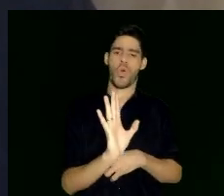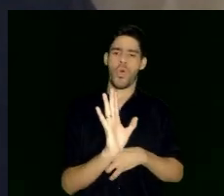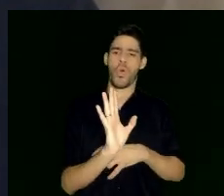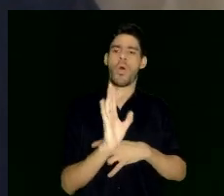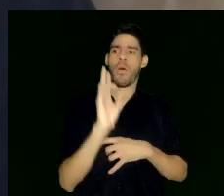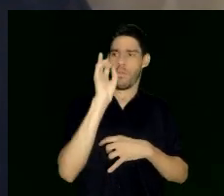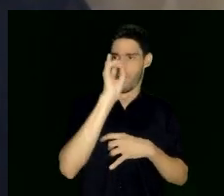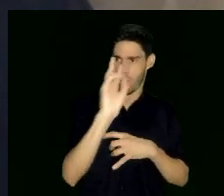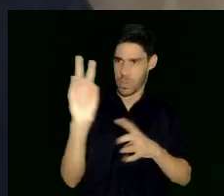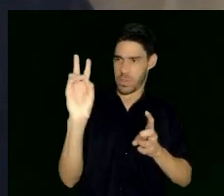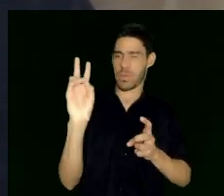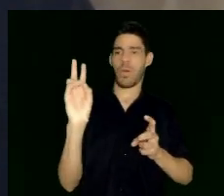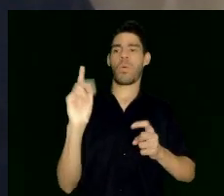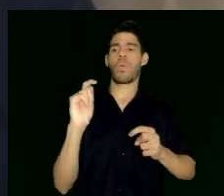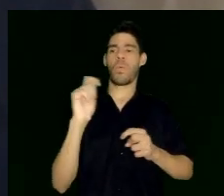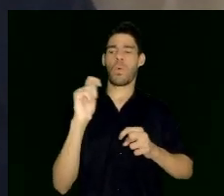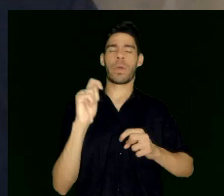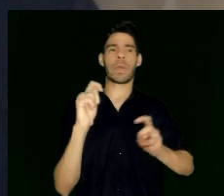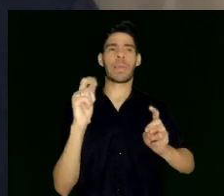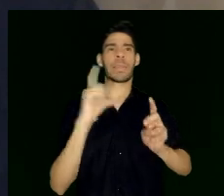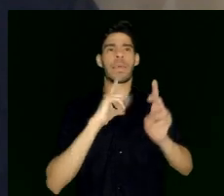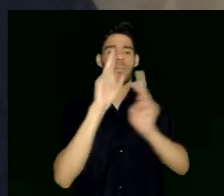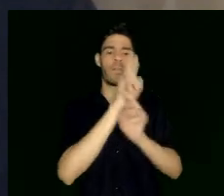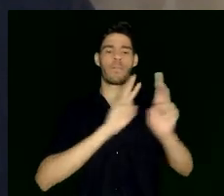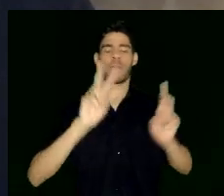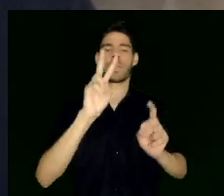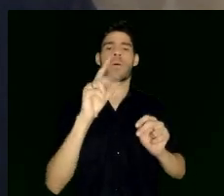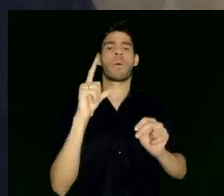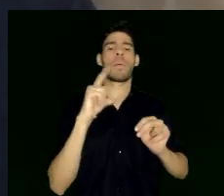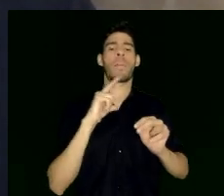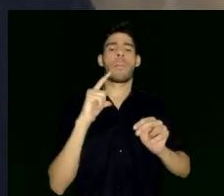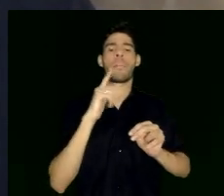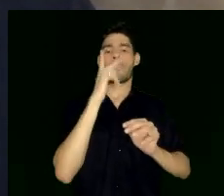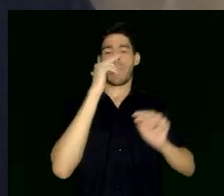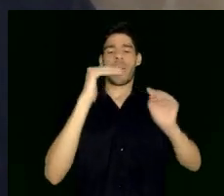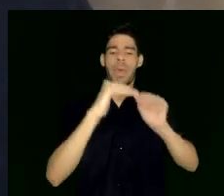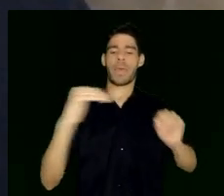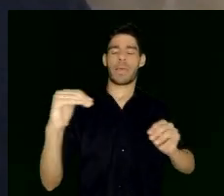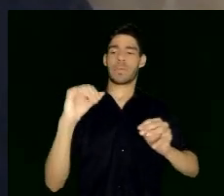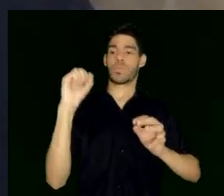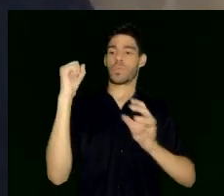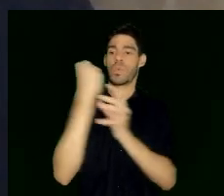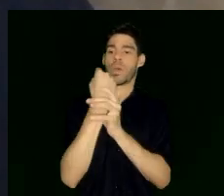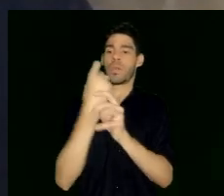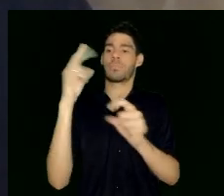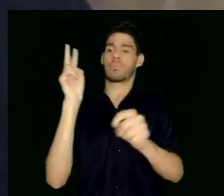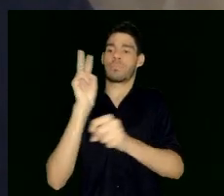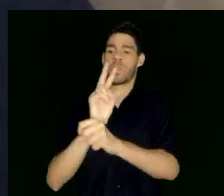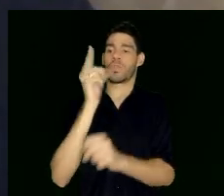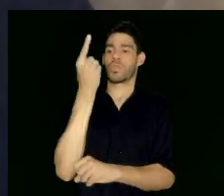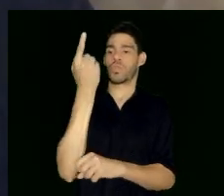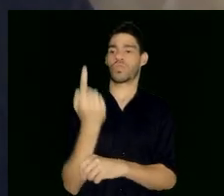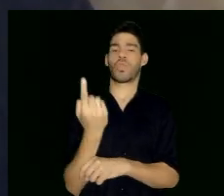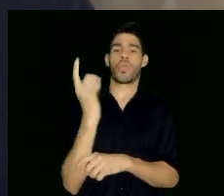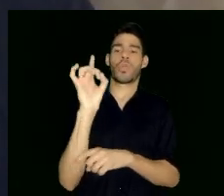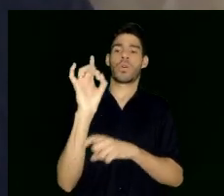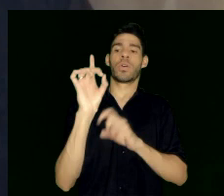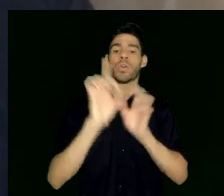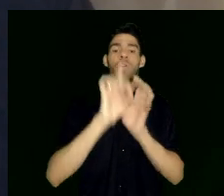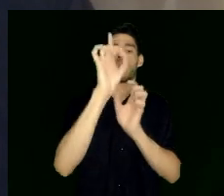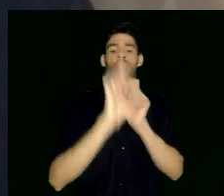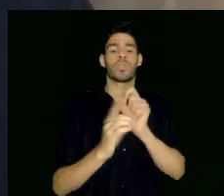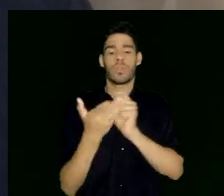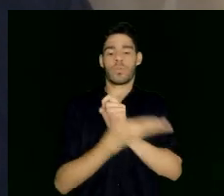apenas, por muitos, visto uma visão, tido uma visão quase que unilateral, como se o garantismo devesse proteger apenas os